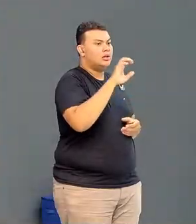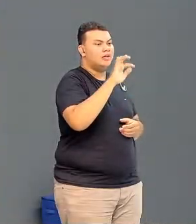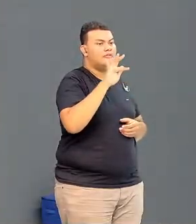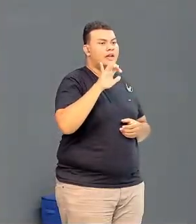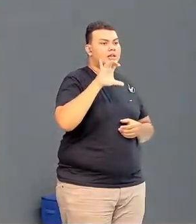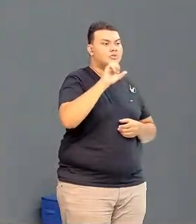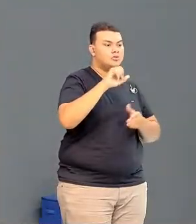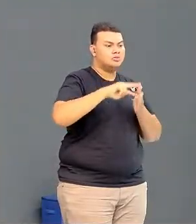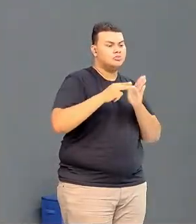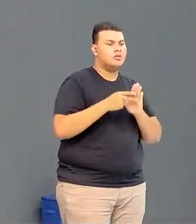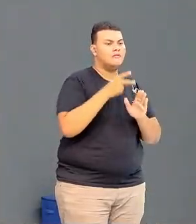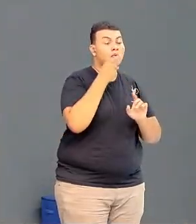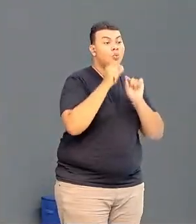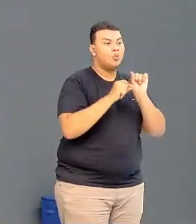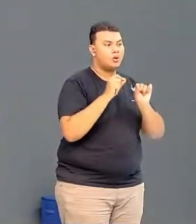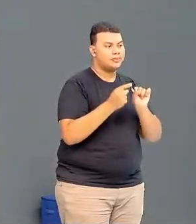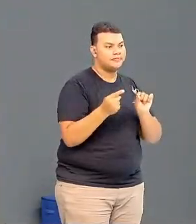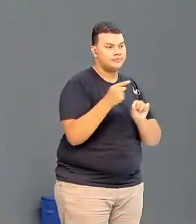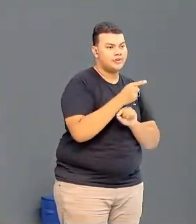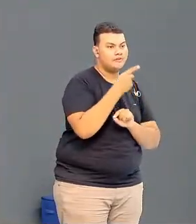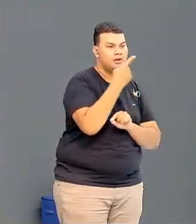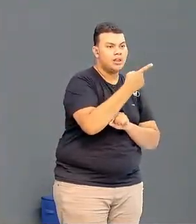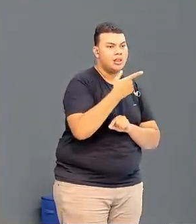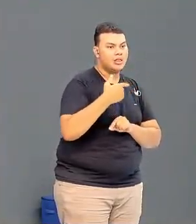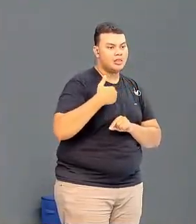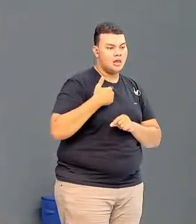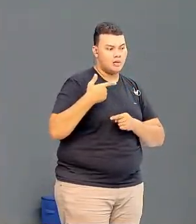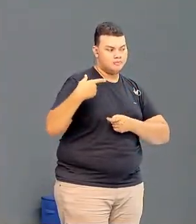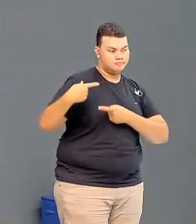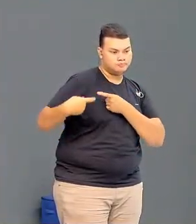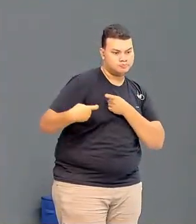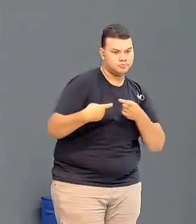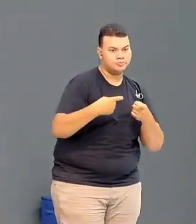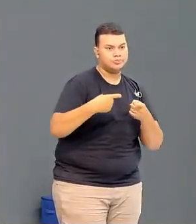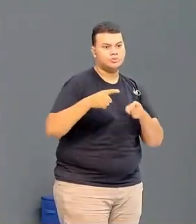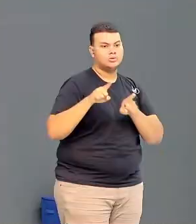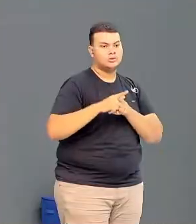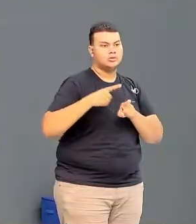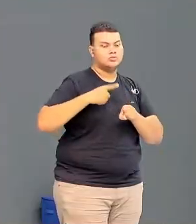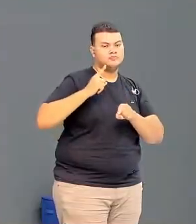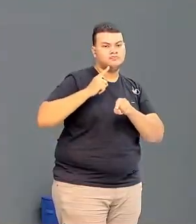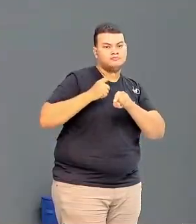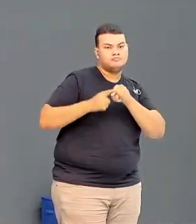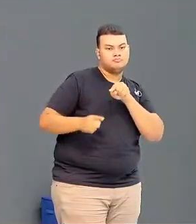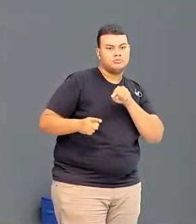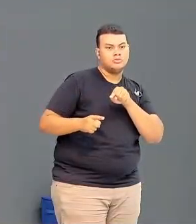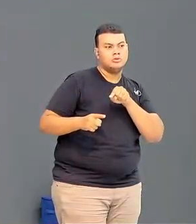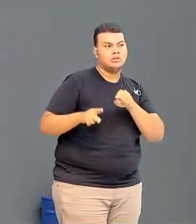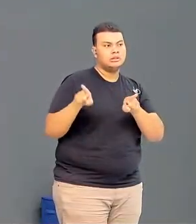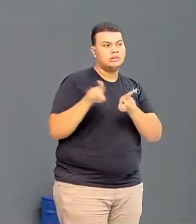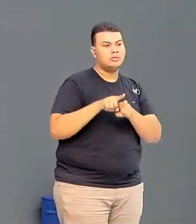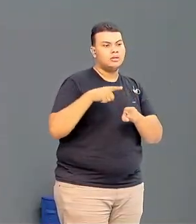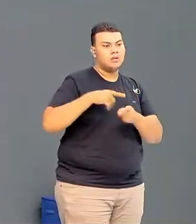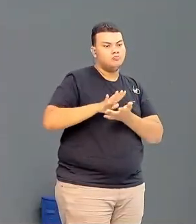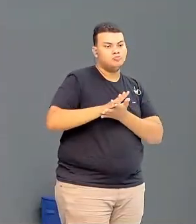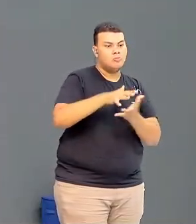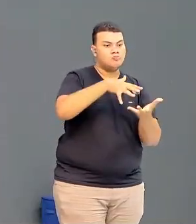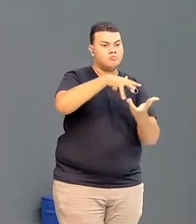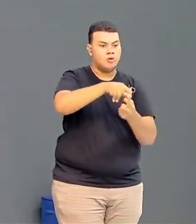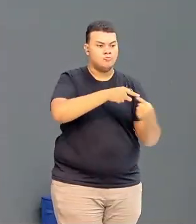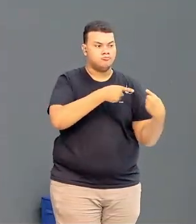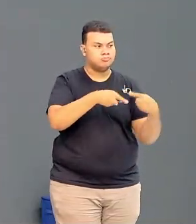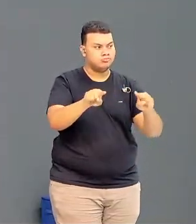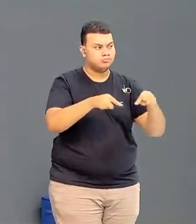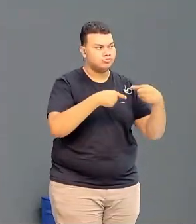luta não é contra pessoas, né? Não é contra seres humanos, mas contra principados, potestados, dominadores desse mundo de